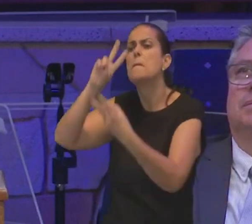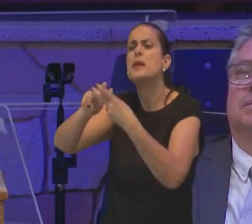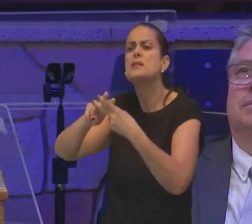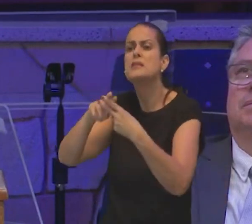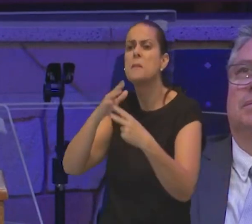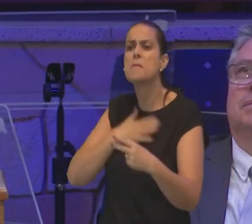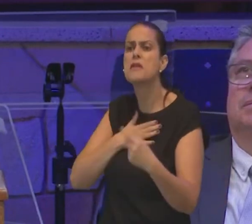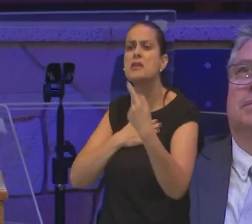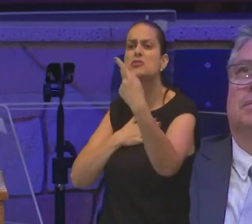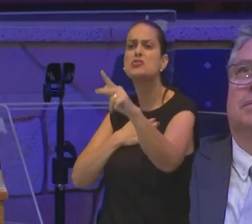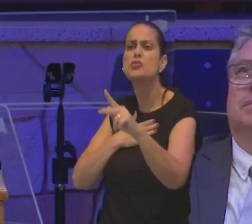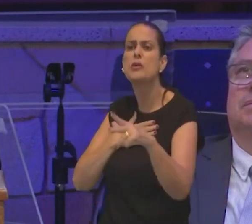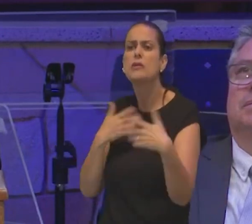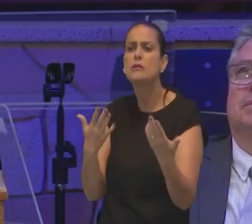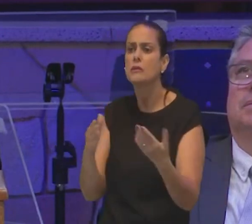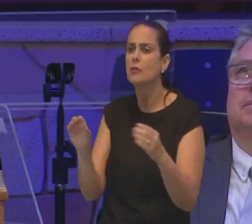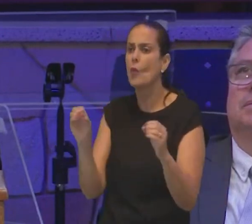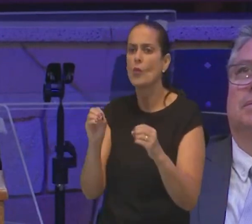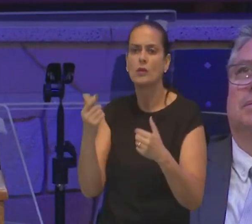Nenhuma.